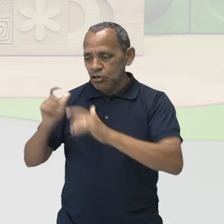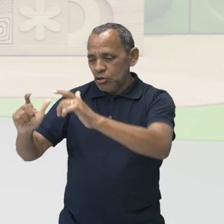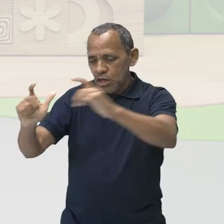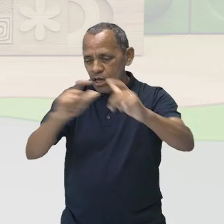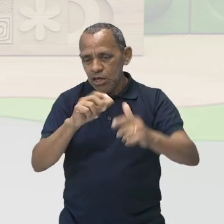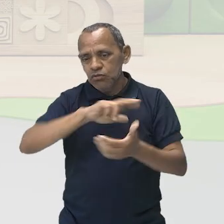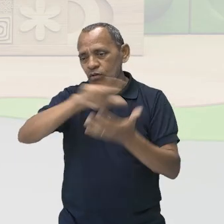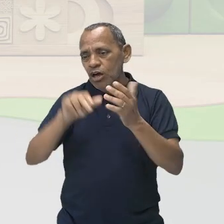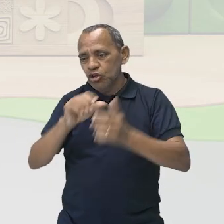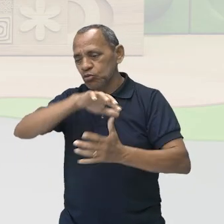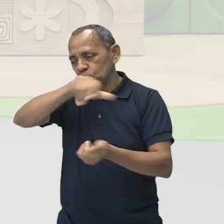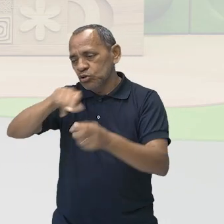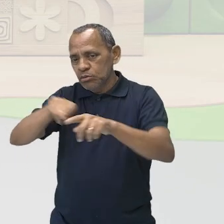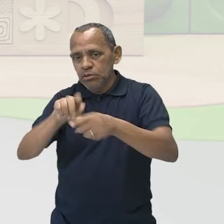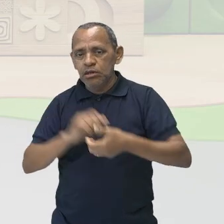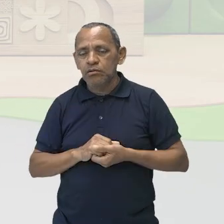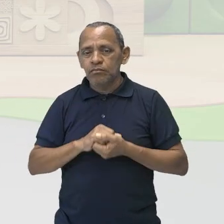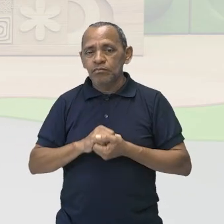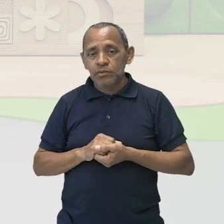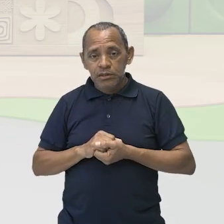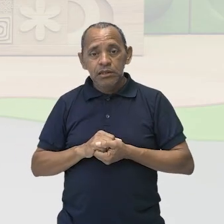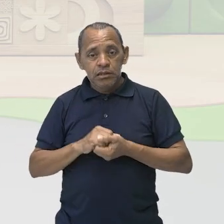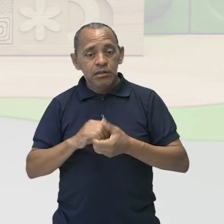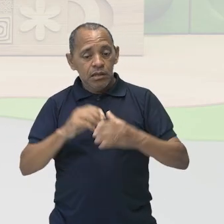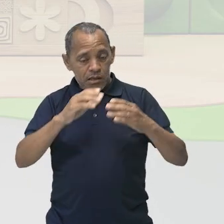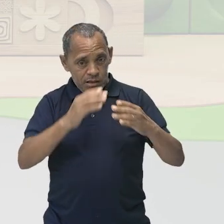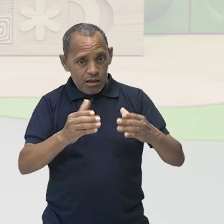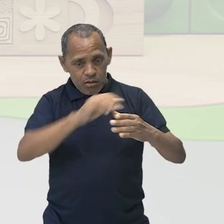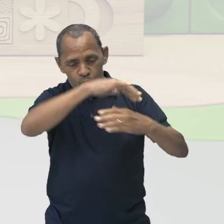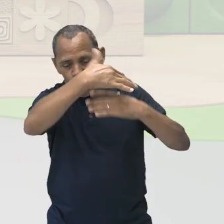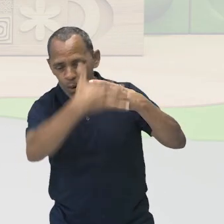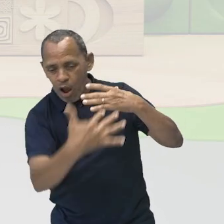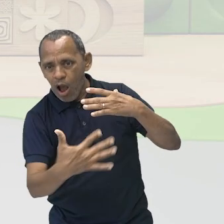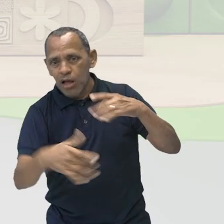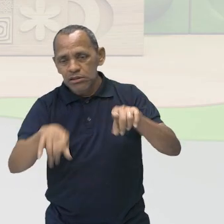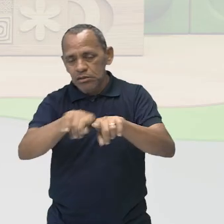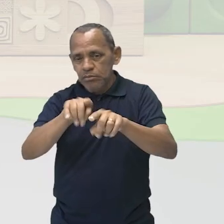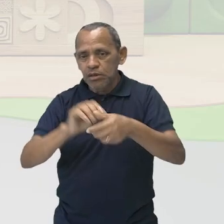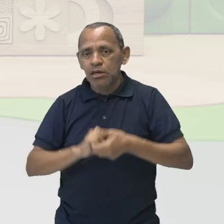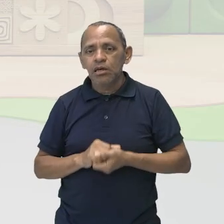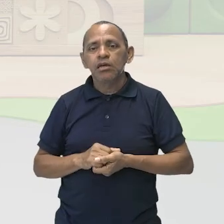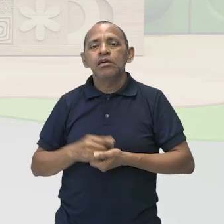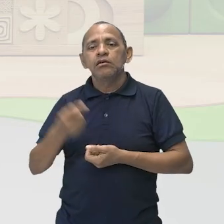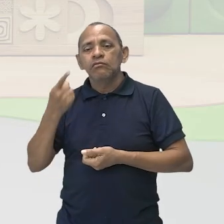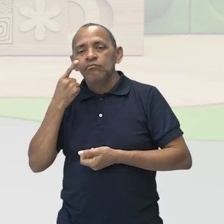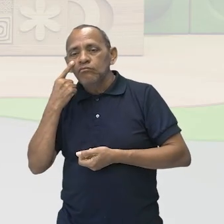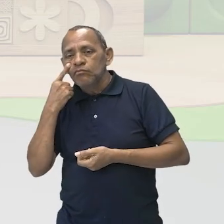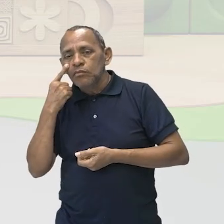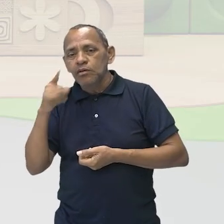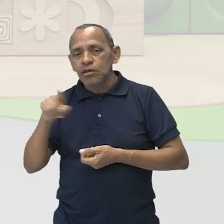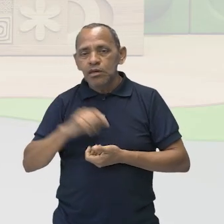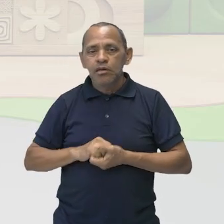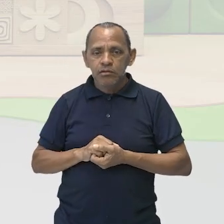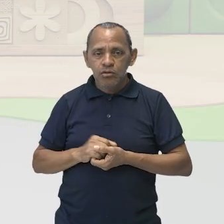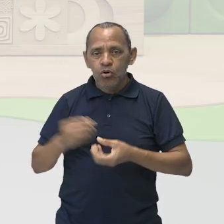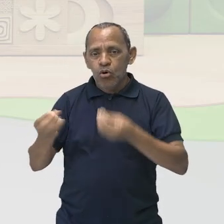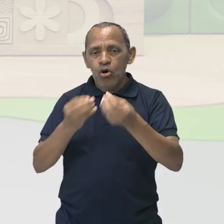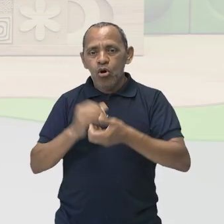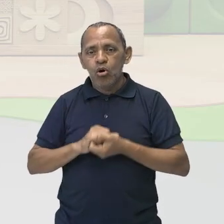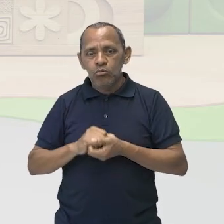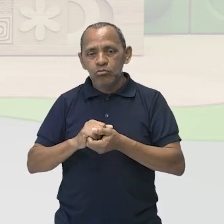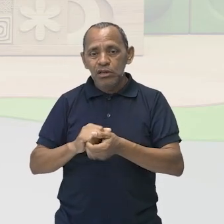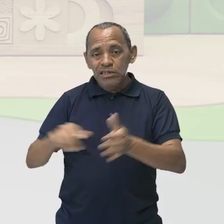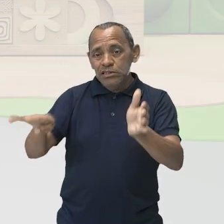usados no monitoramento desses tsunamis, ajudando então a prever aí a chegada de grandes ondas e emitir alertas também